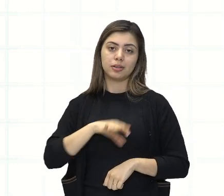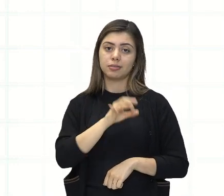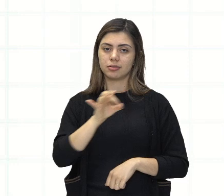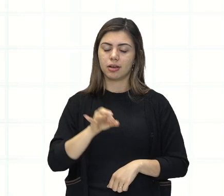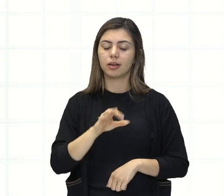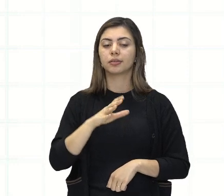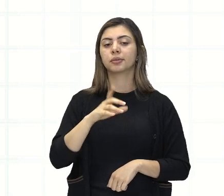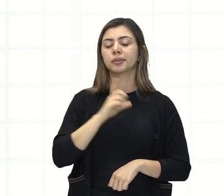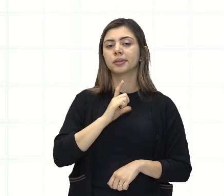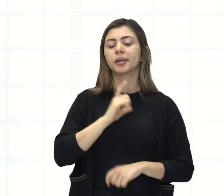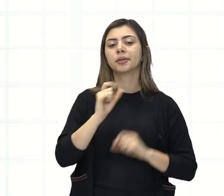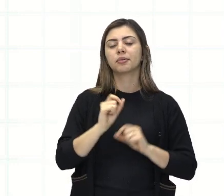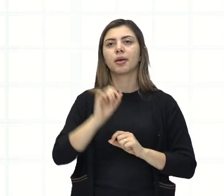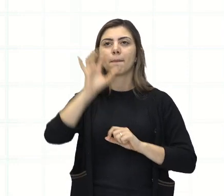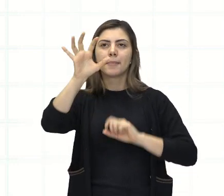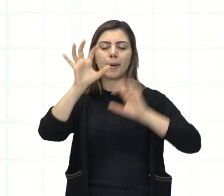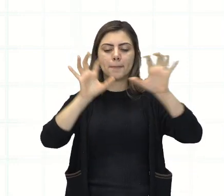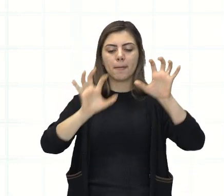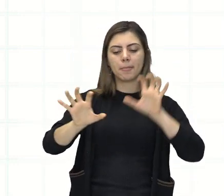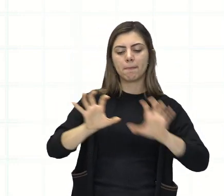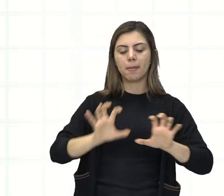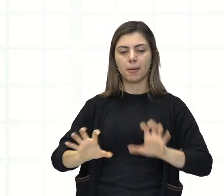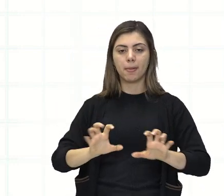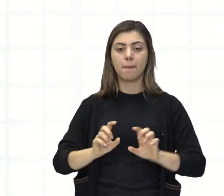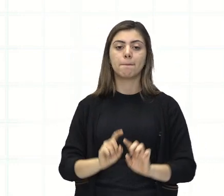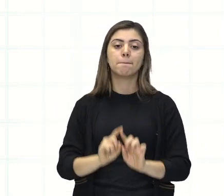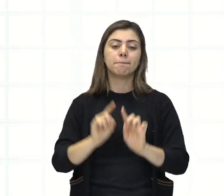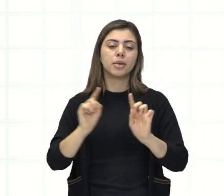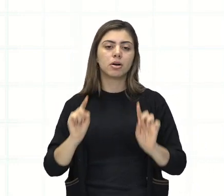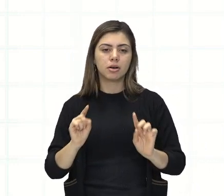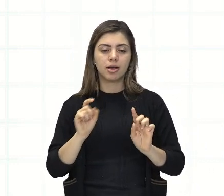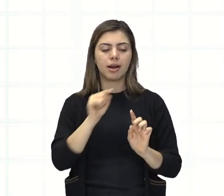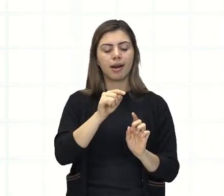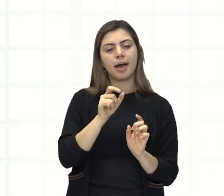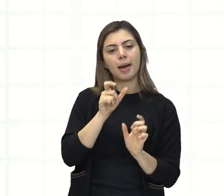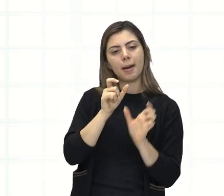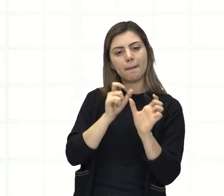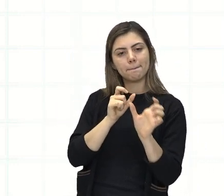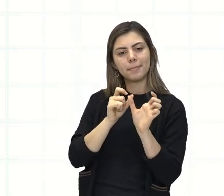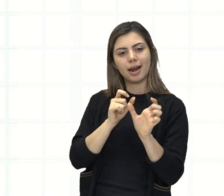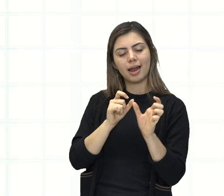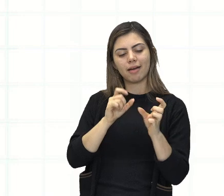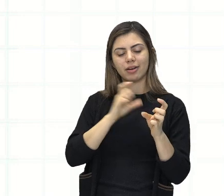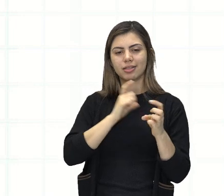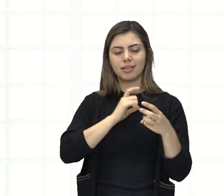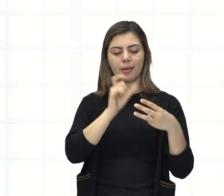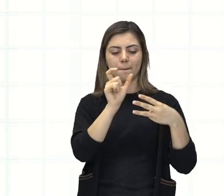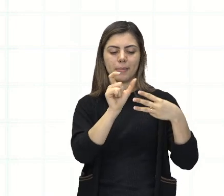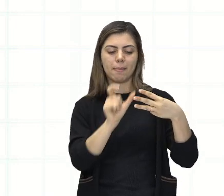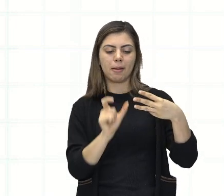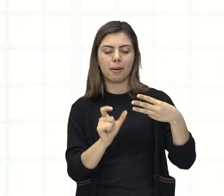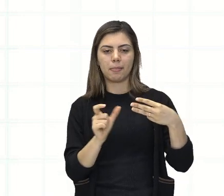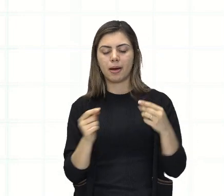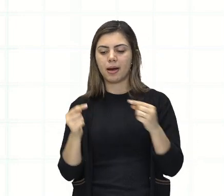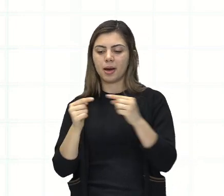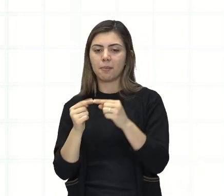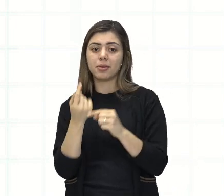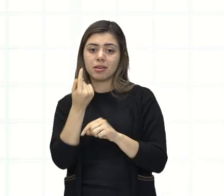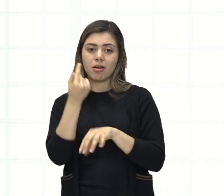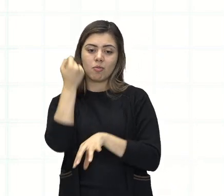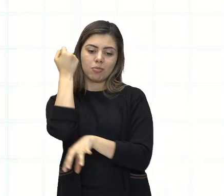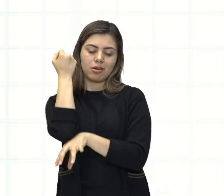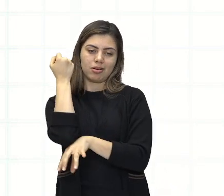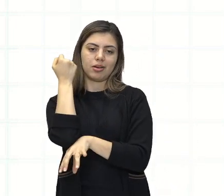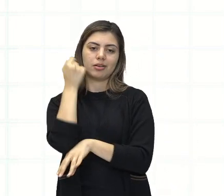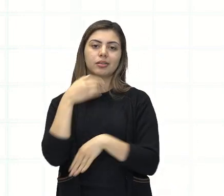tem cada região específica e essa palavra, que é uma raiz, ela tem